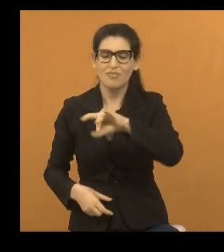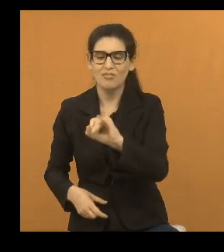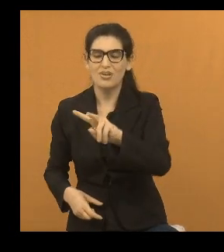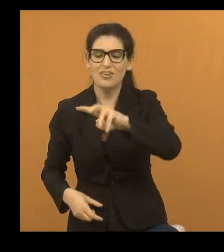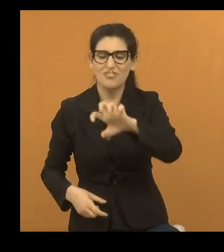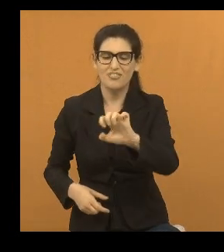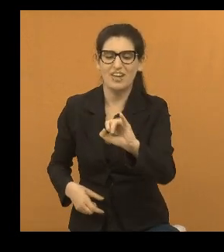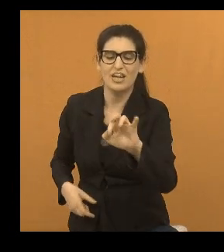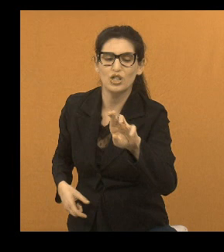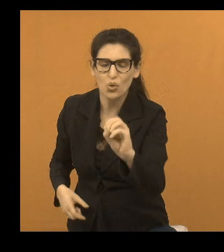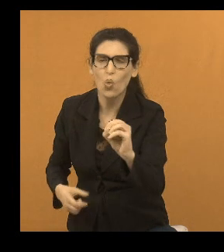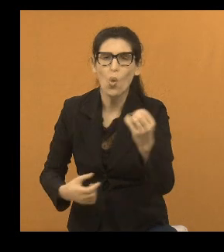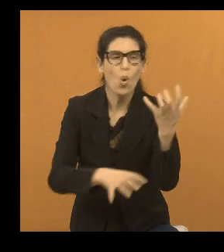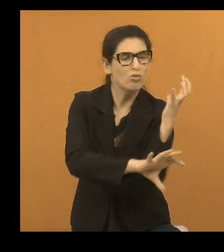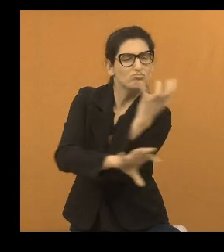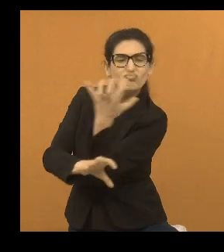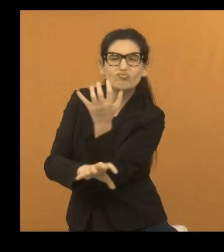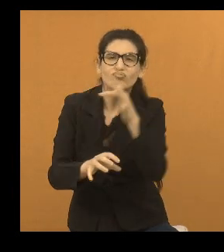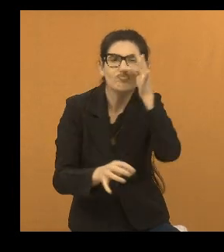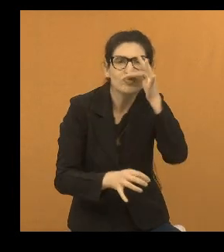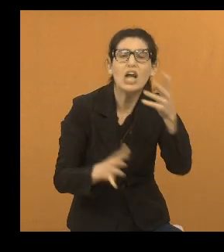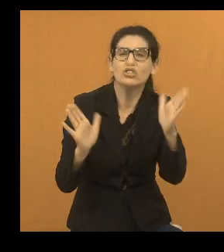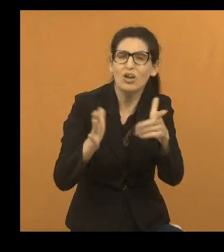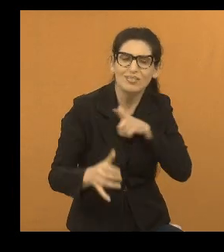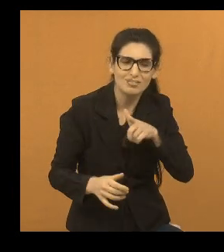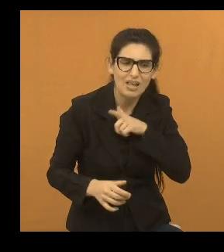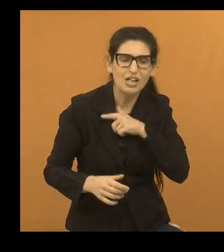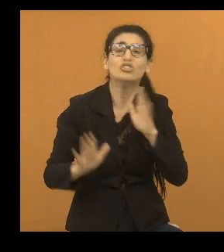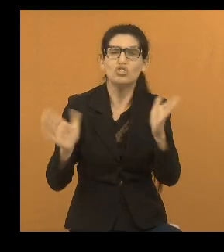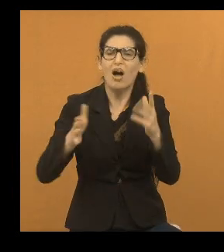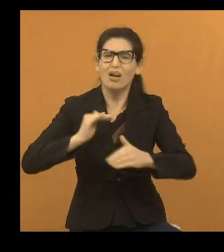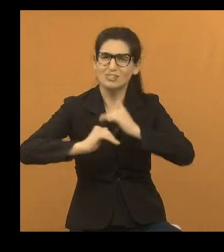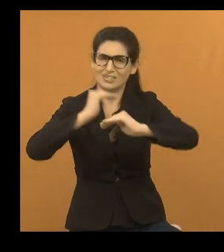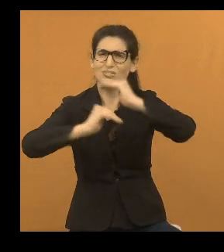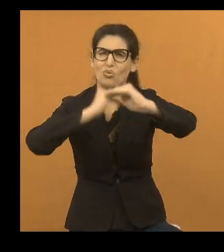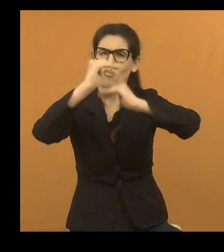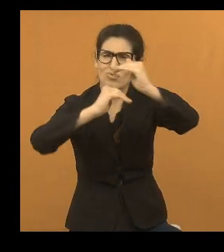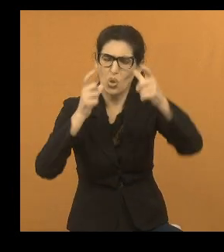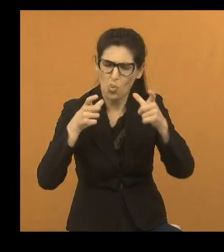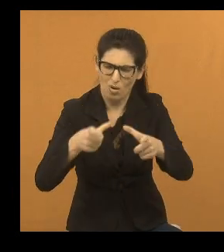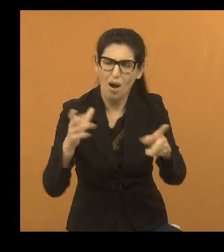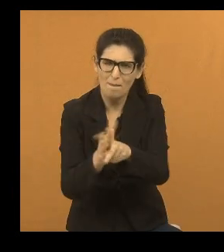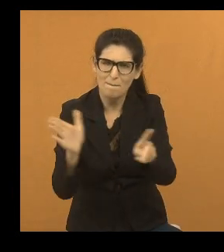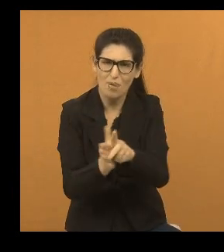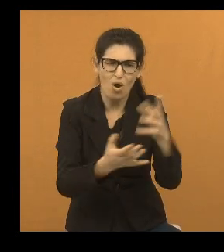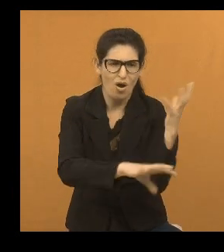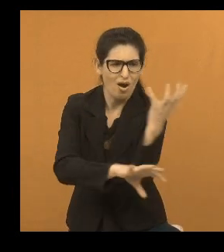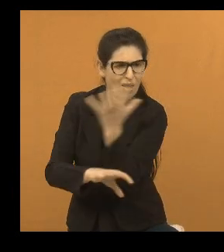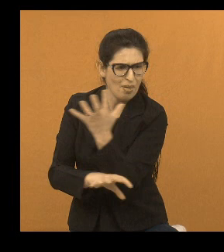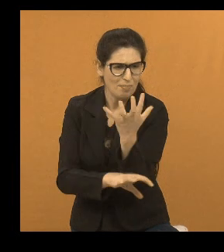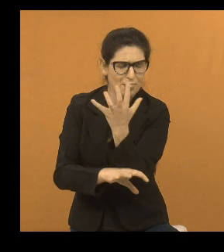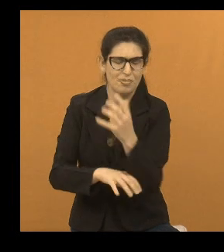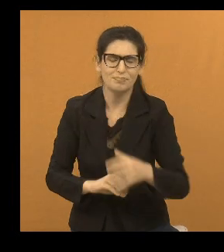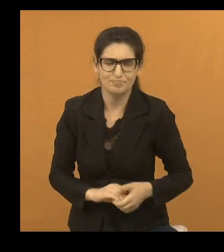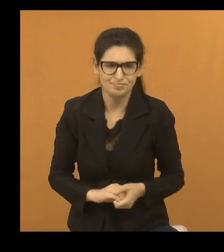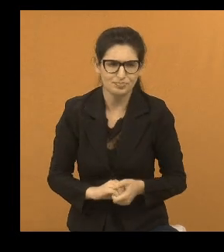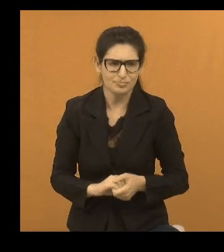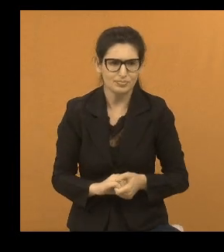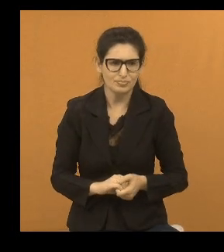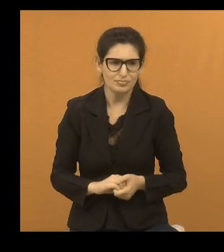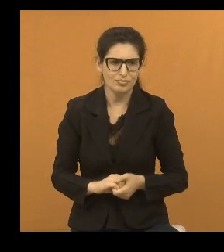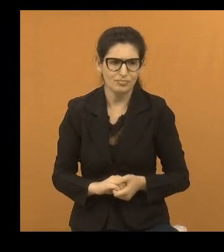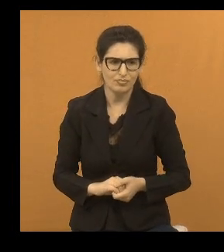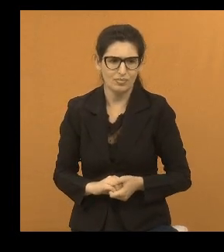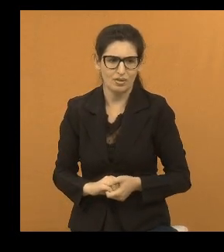das atividades ambientais que já são desenvolvidas no local e a utilização integral da área